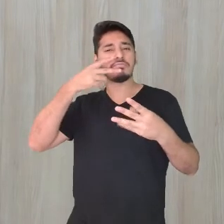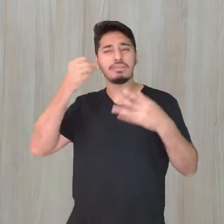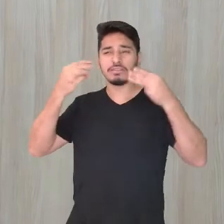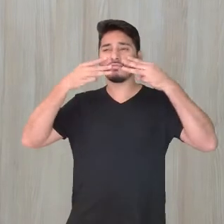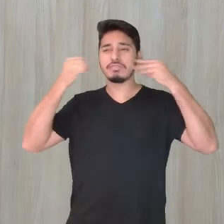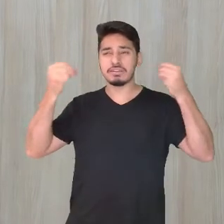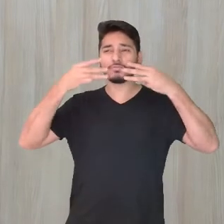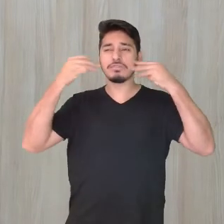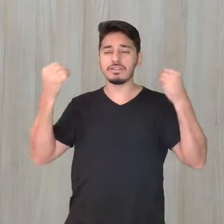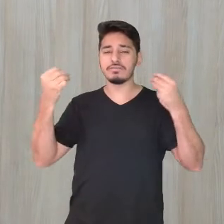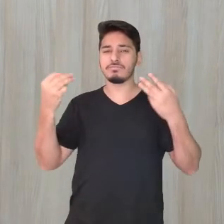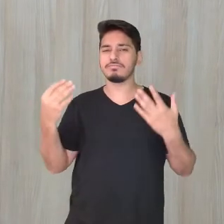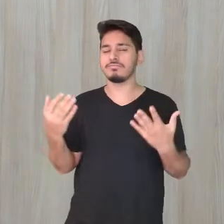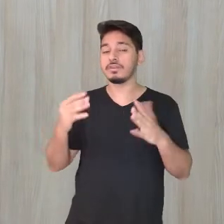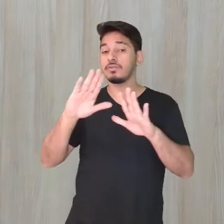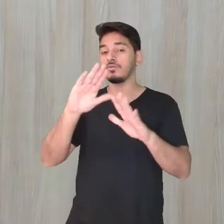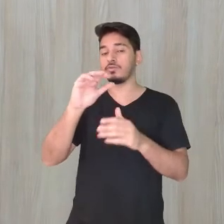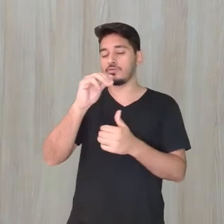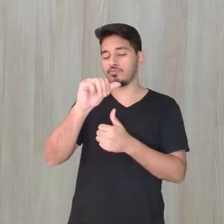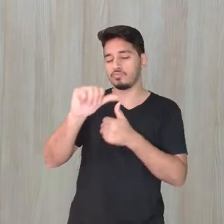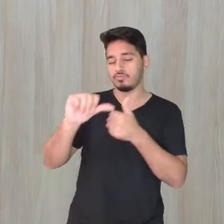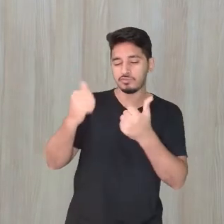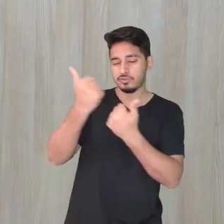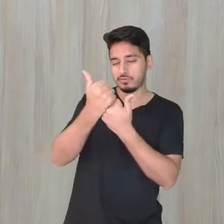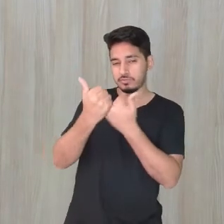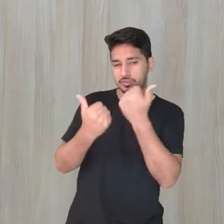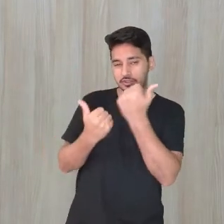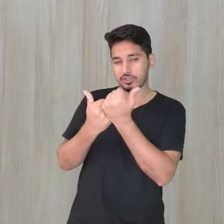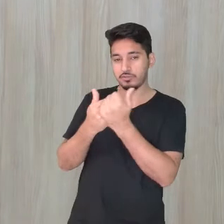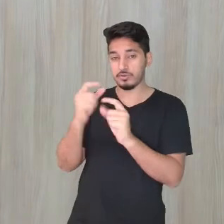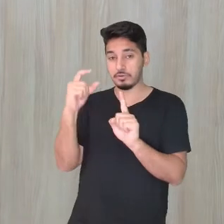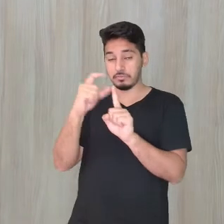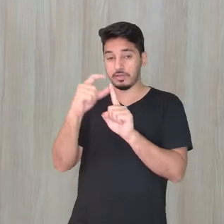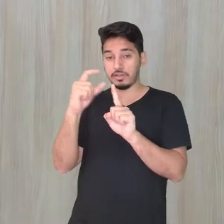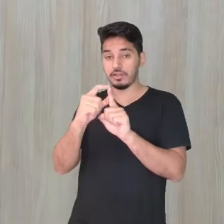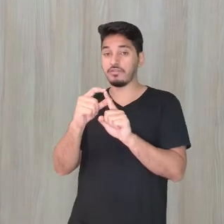palavra. Quando eu substituo por uma outra palavra, eu